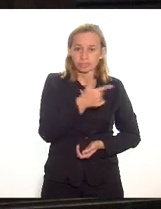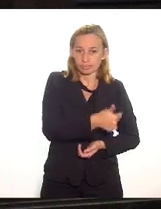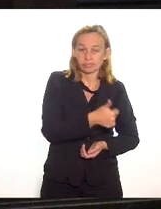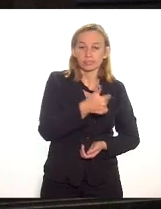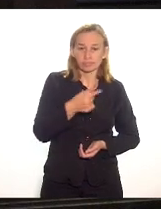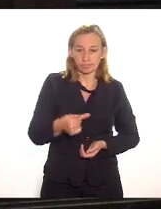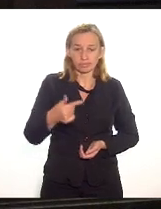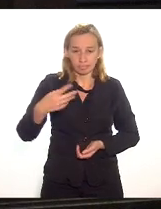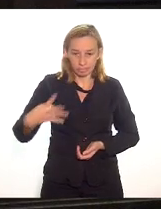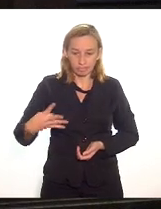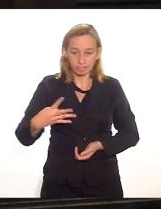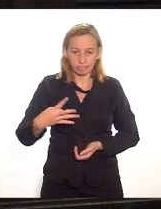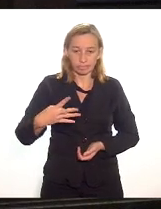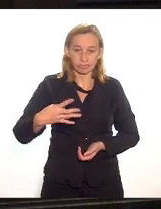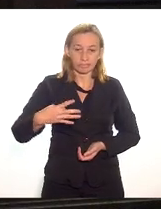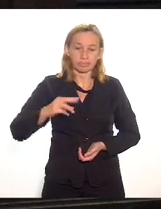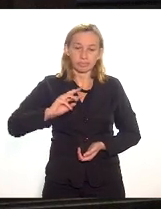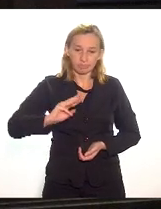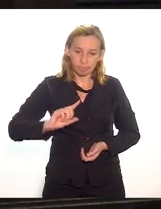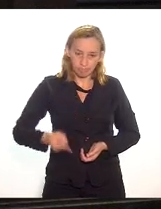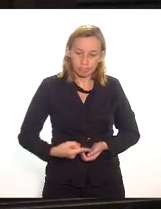174 bilhões de reais.